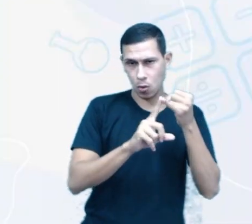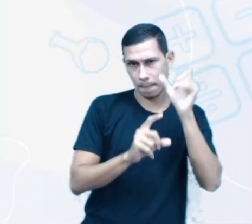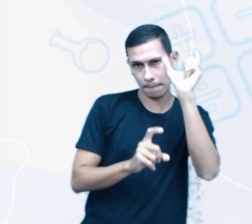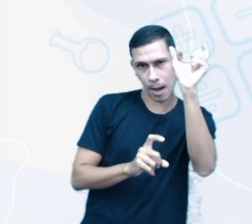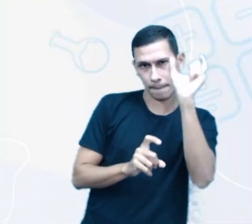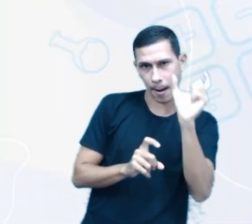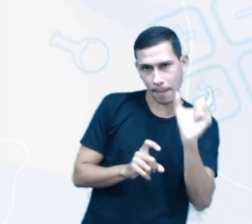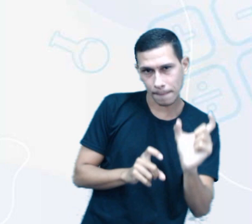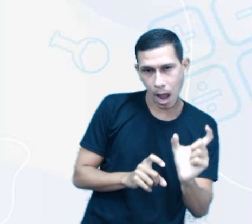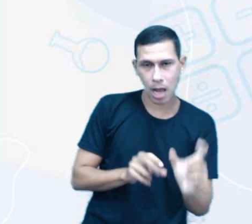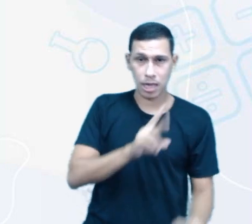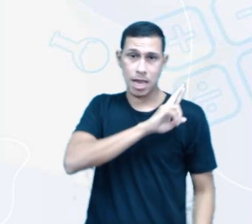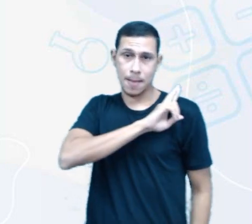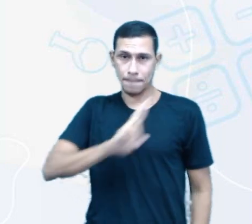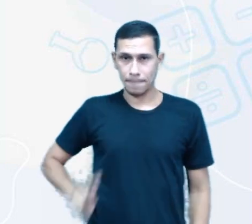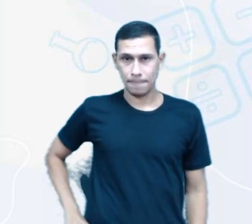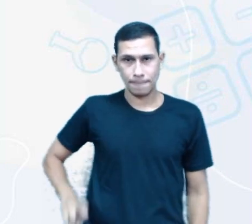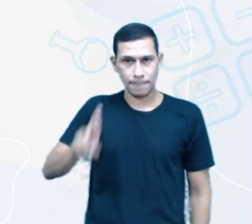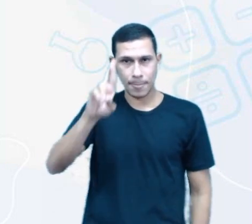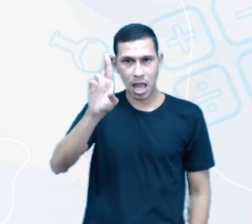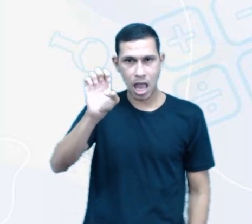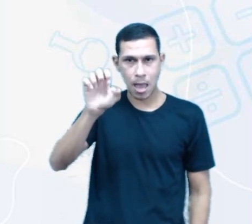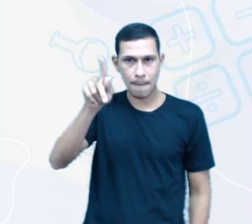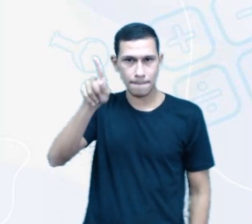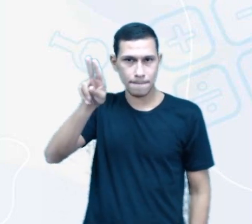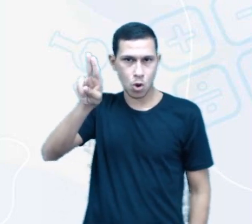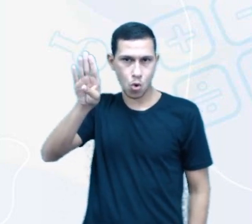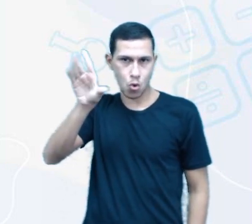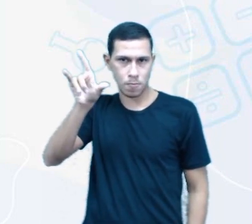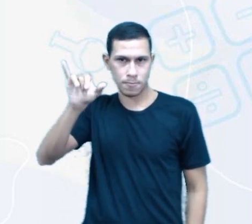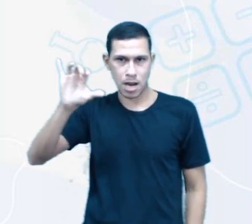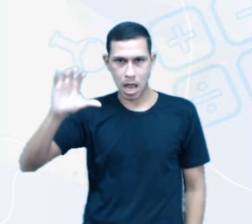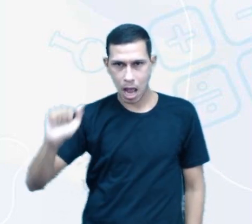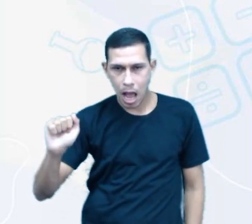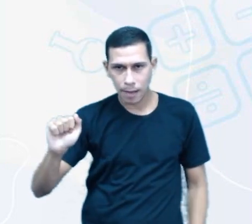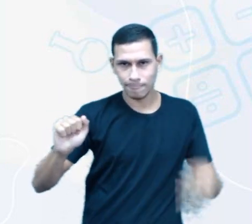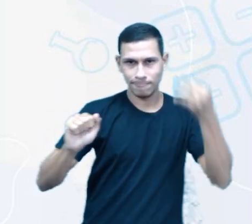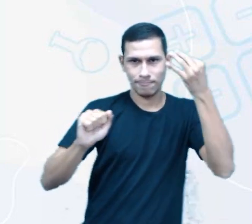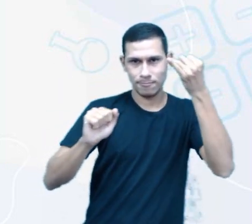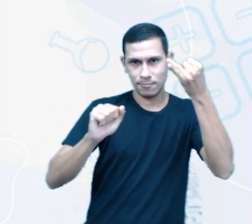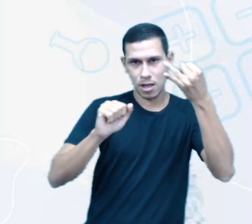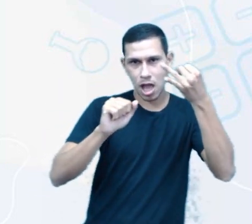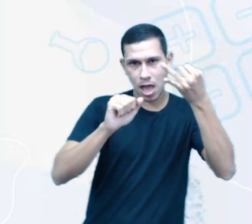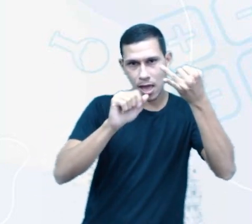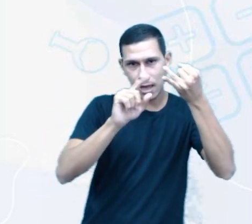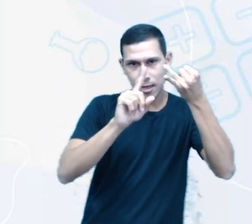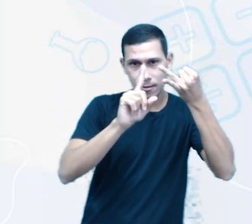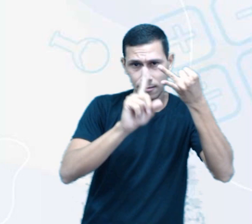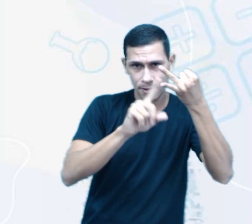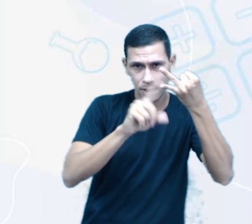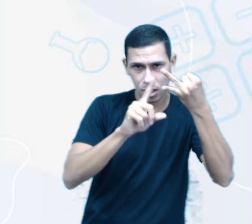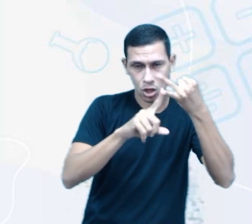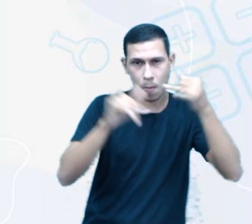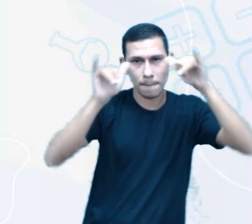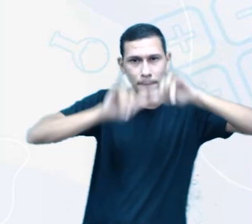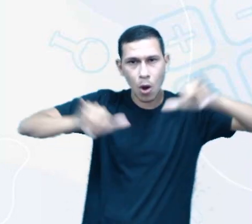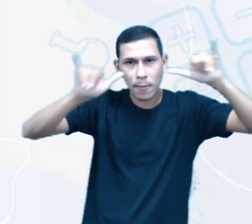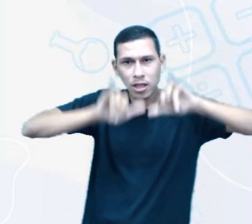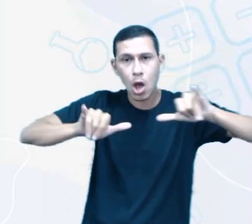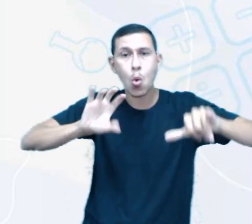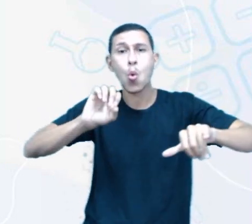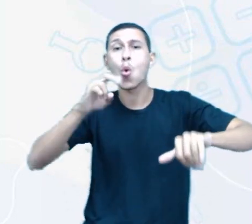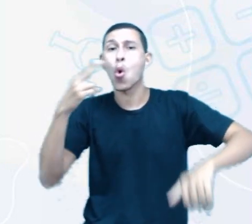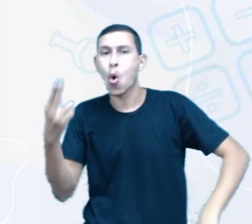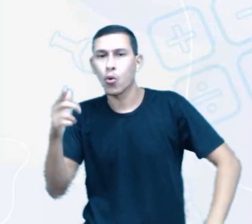de república. O segundo conceito a ser revisado, que a gente falou aqui, é a ideia de proclamação ou